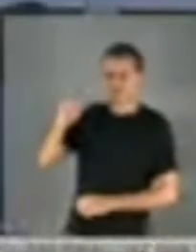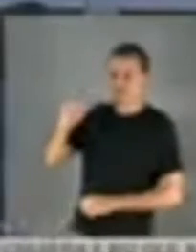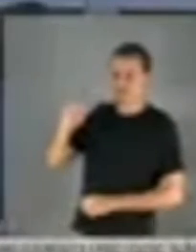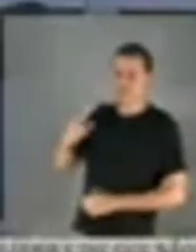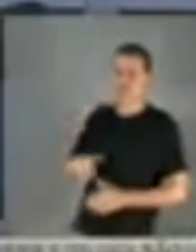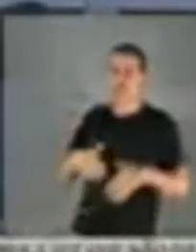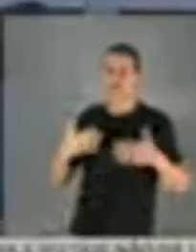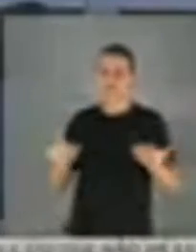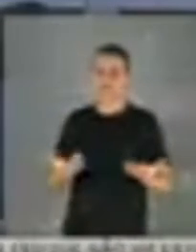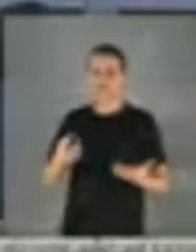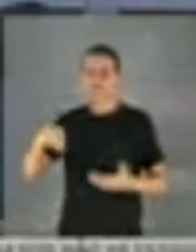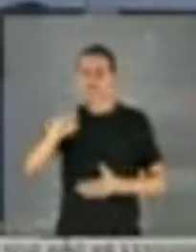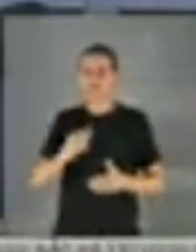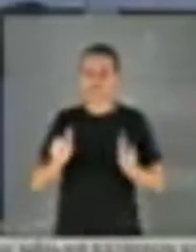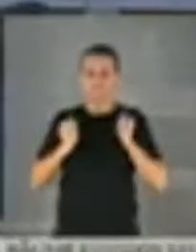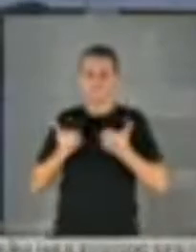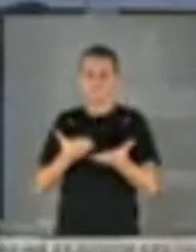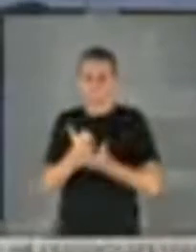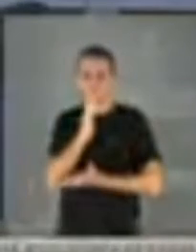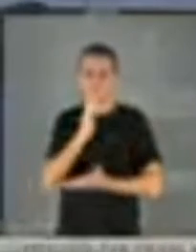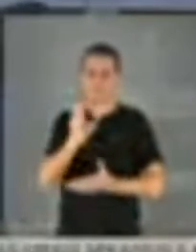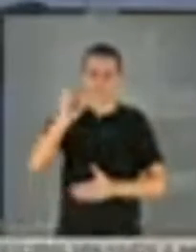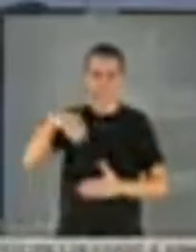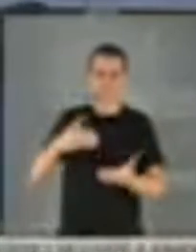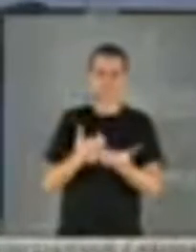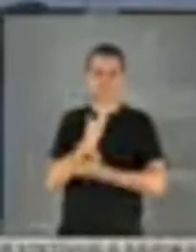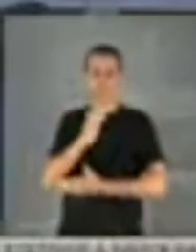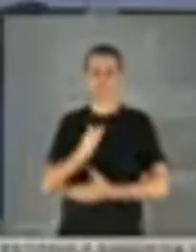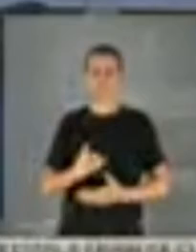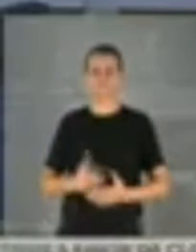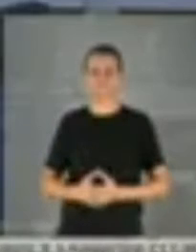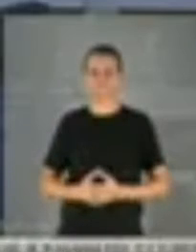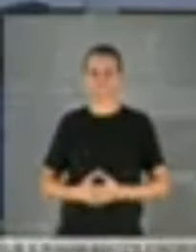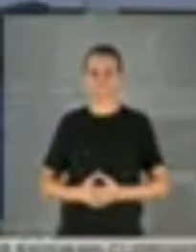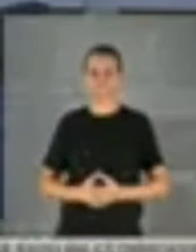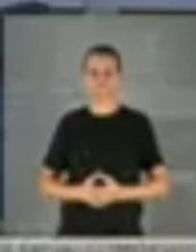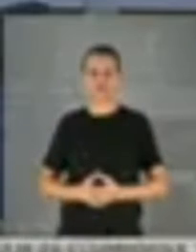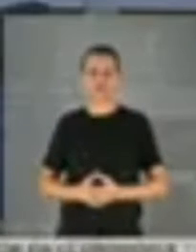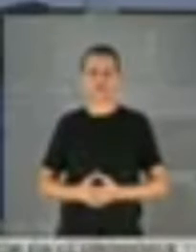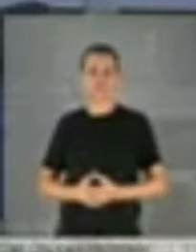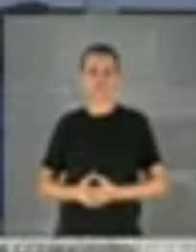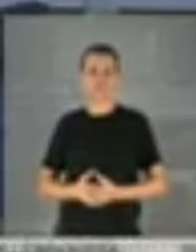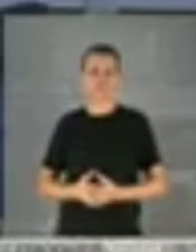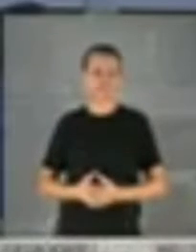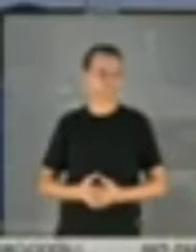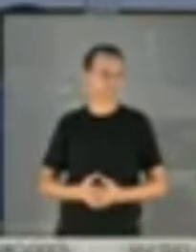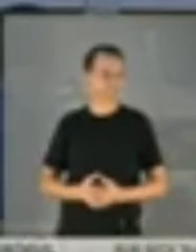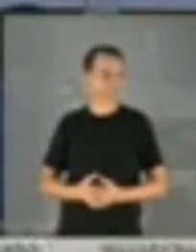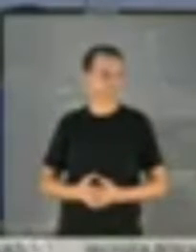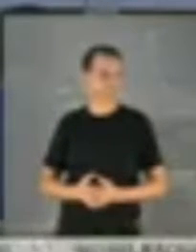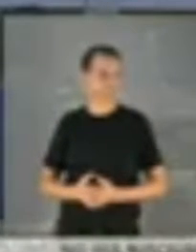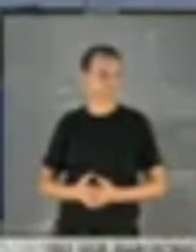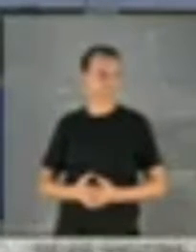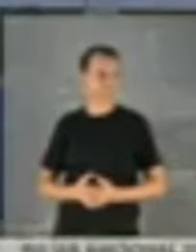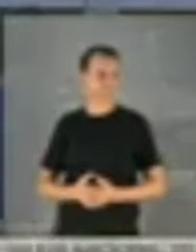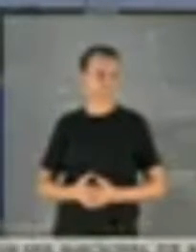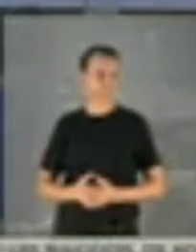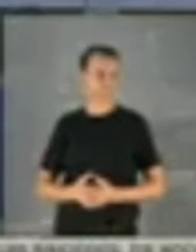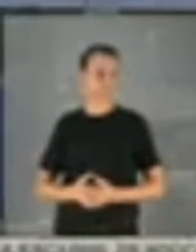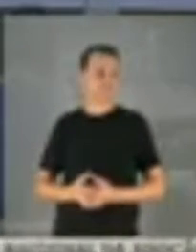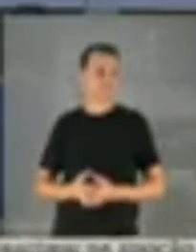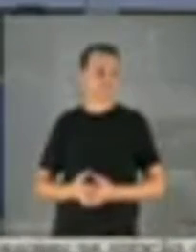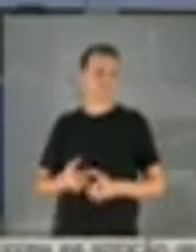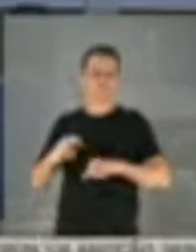Aqueles que aprovam permanecem como estão. Aprovado. Governador do Estado de Roraima, Antônio Oliveira Garcia de Almeida. Requerimento do senador